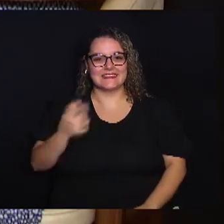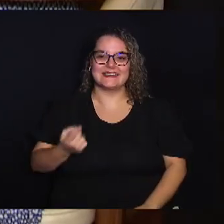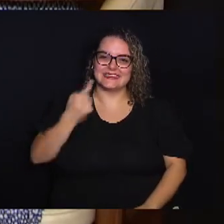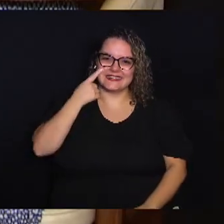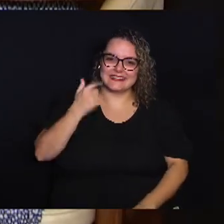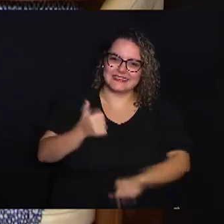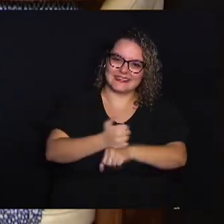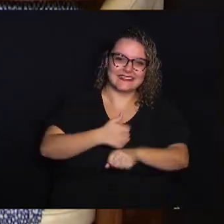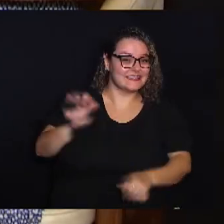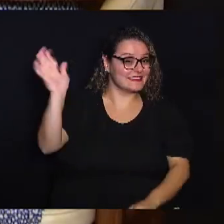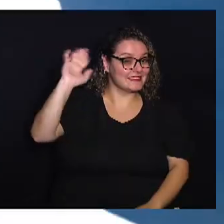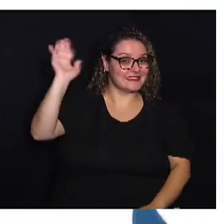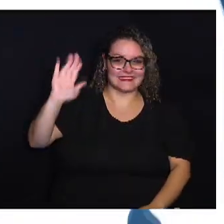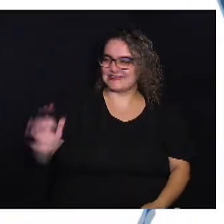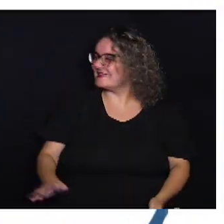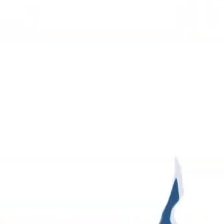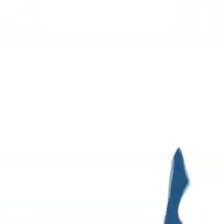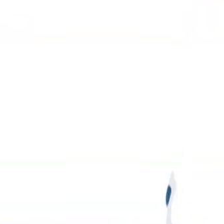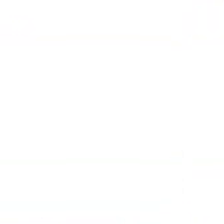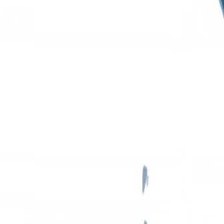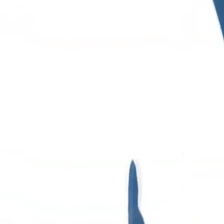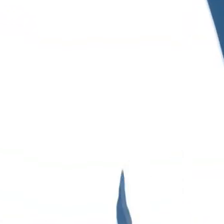na profissão. Tchau!